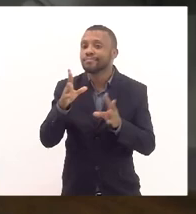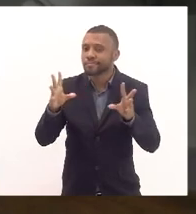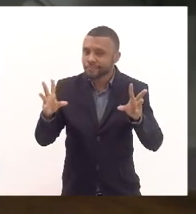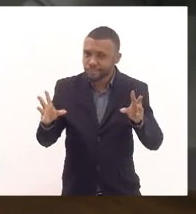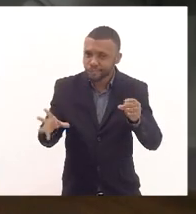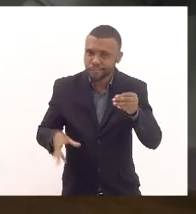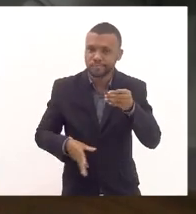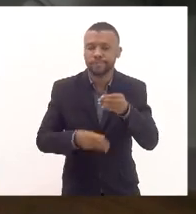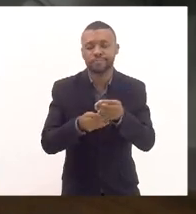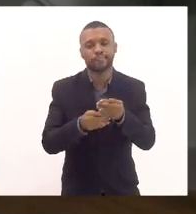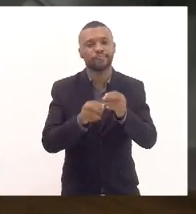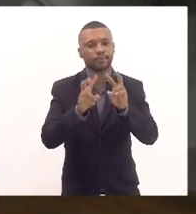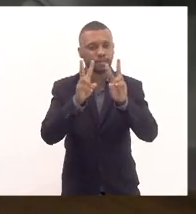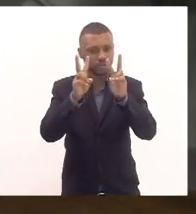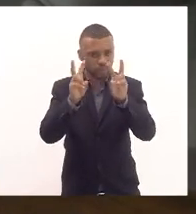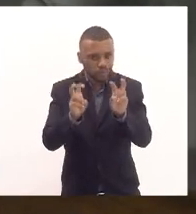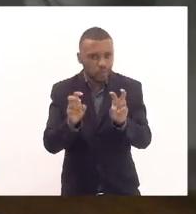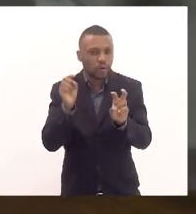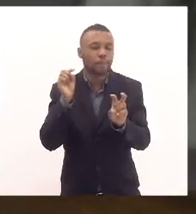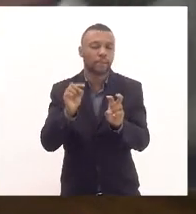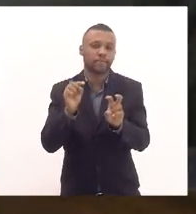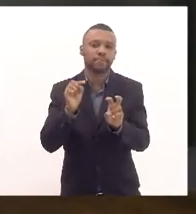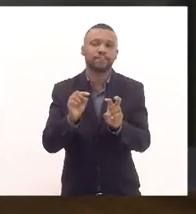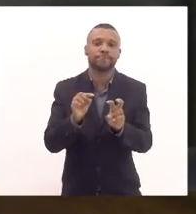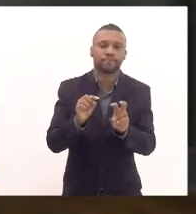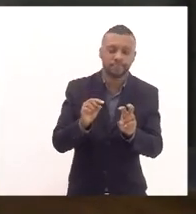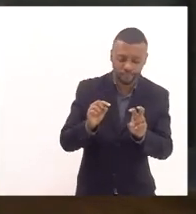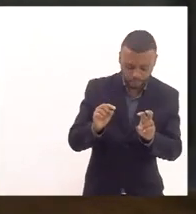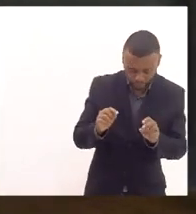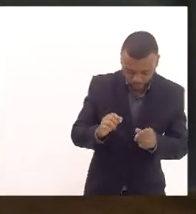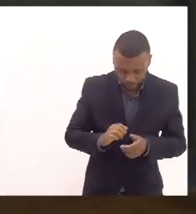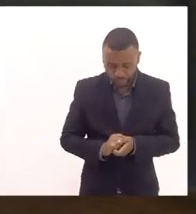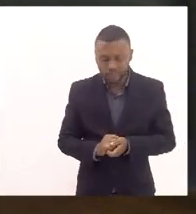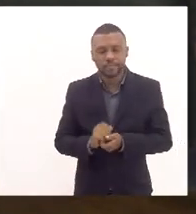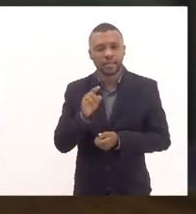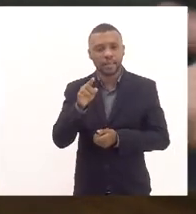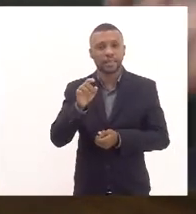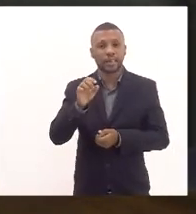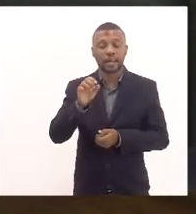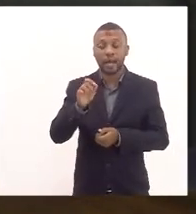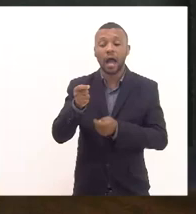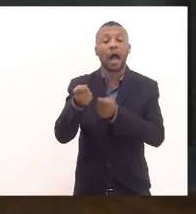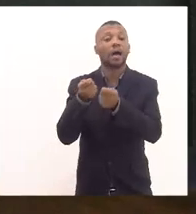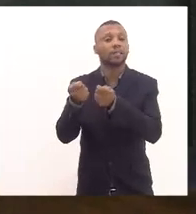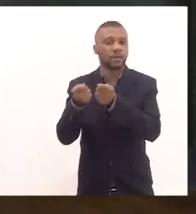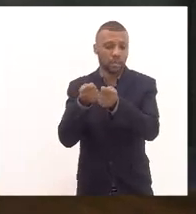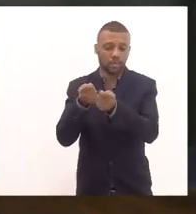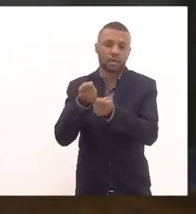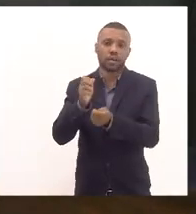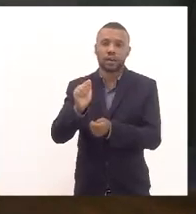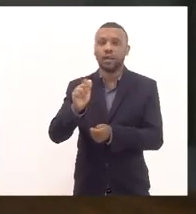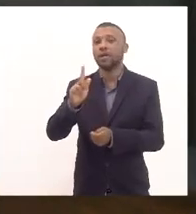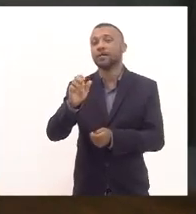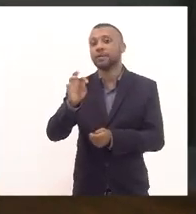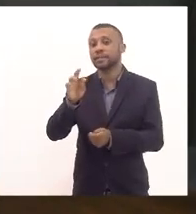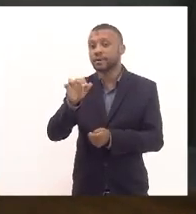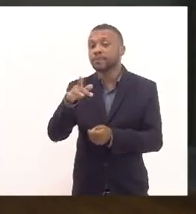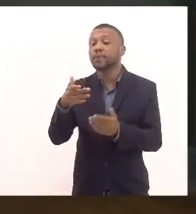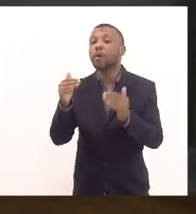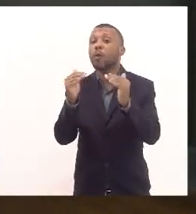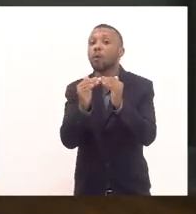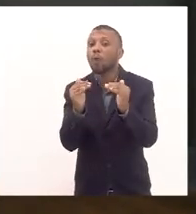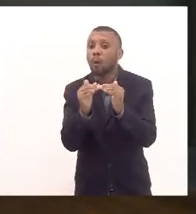ressalva com relação a a a essa agência reguladora também concordo que